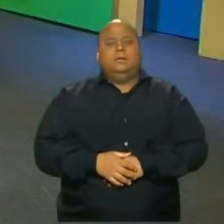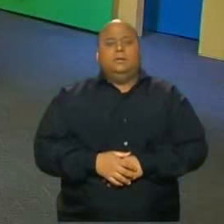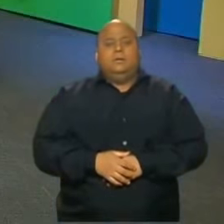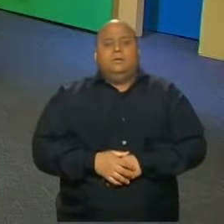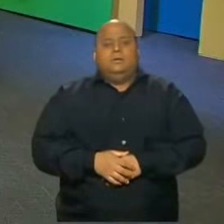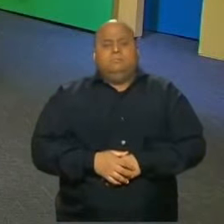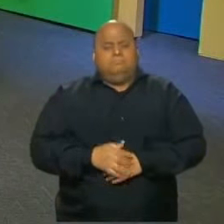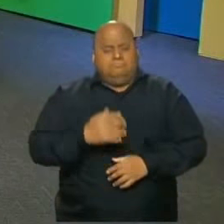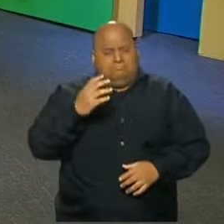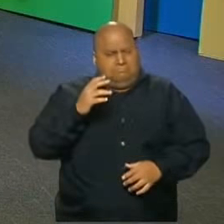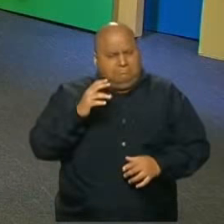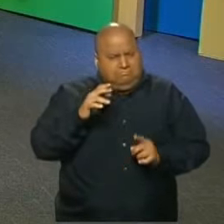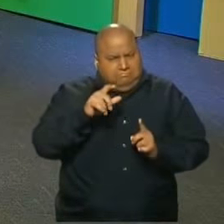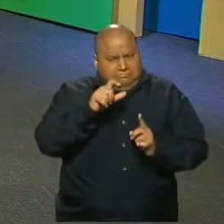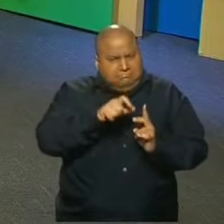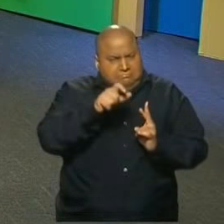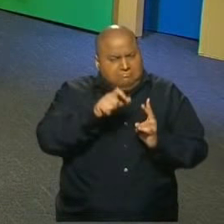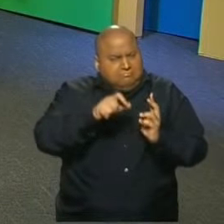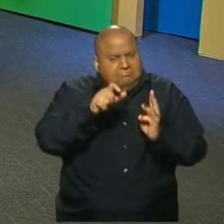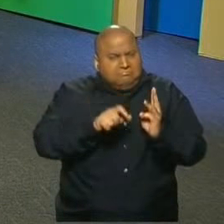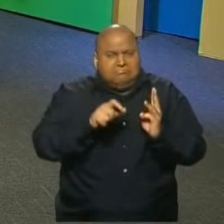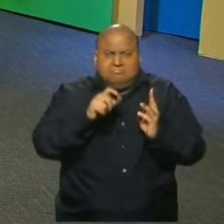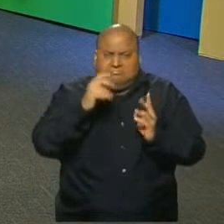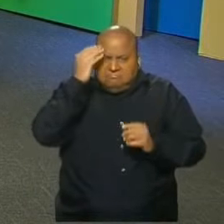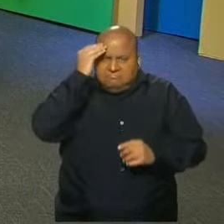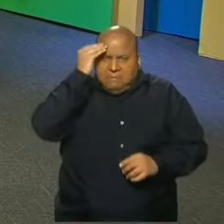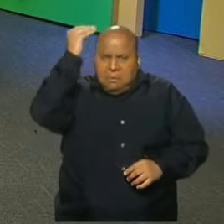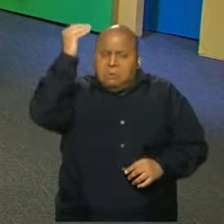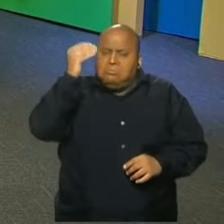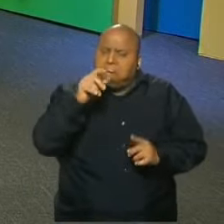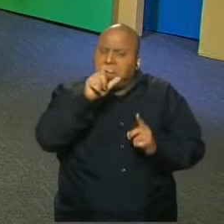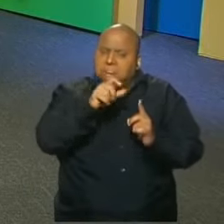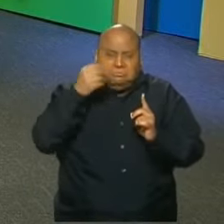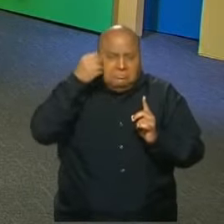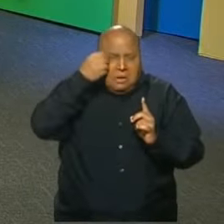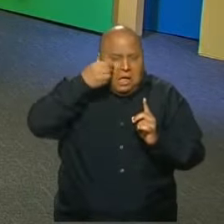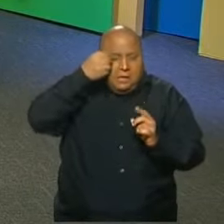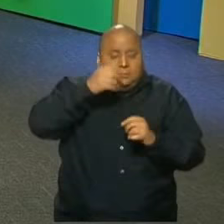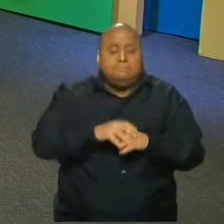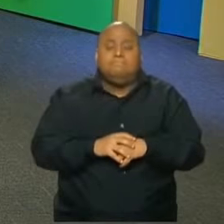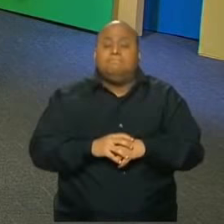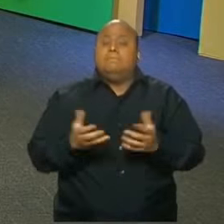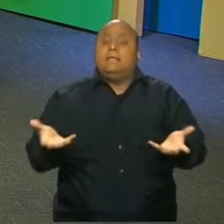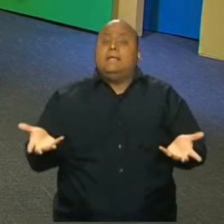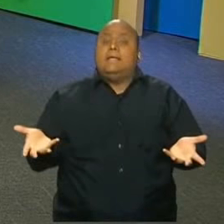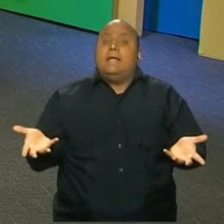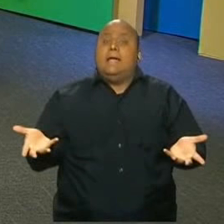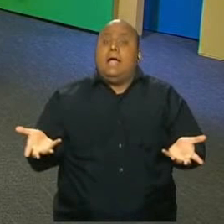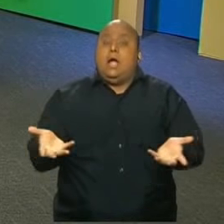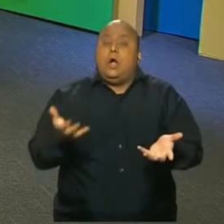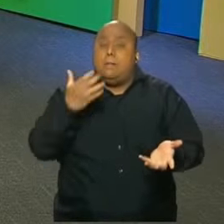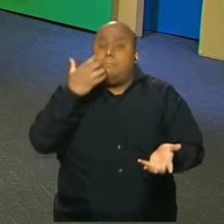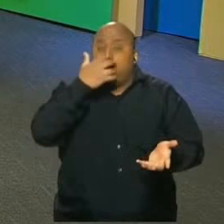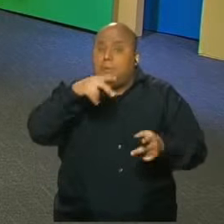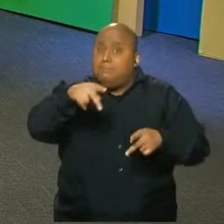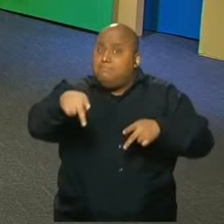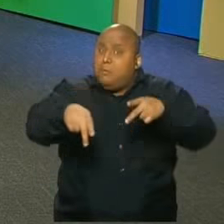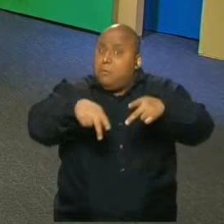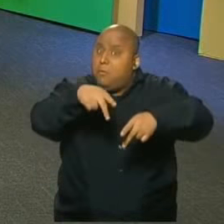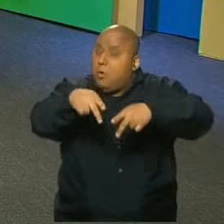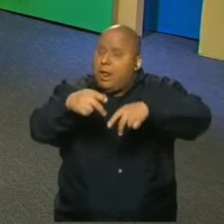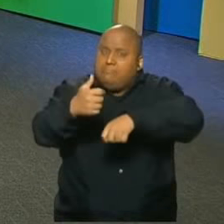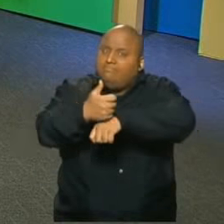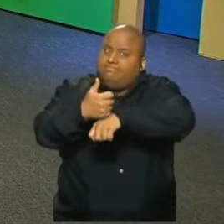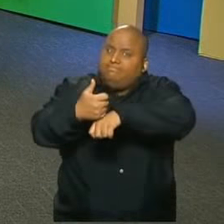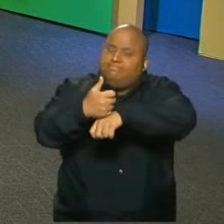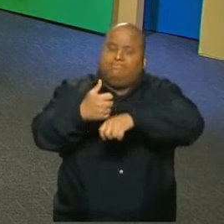voar. Os experientes que abrilhantam o nosso festival, né, Bia? Muito bom isso. E agora, a melhor composição de música popular do Festival